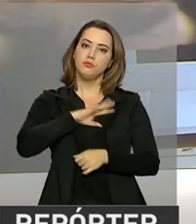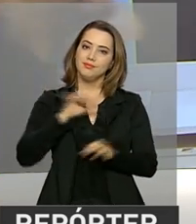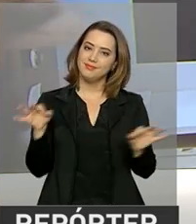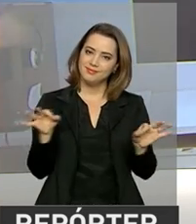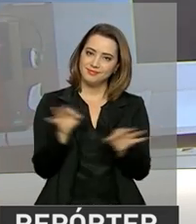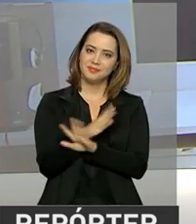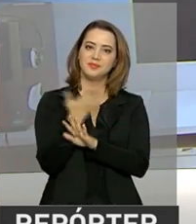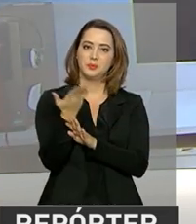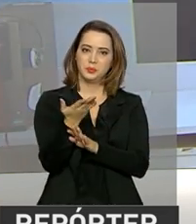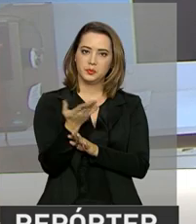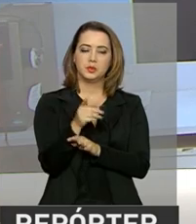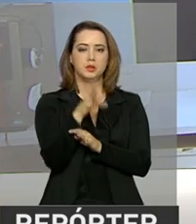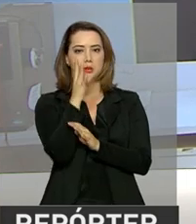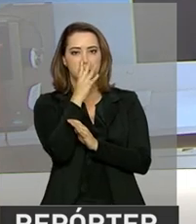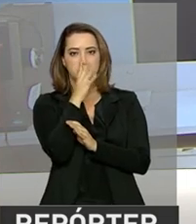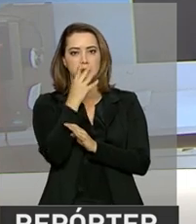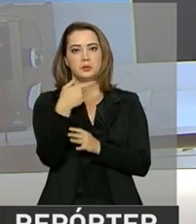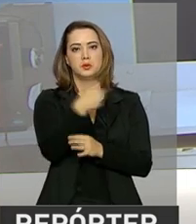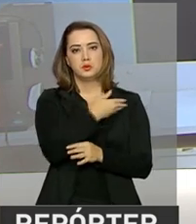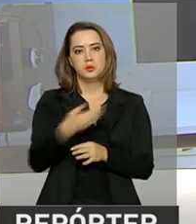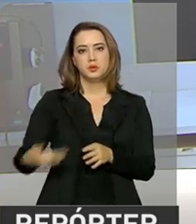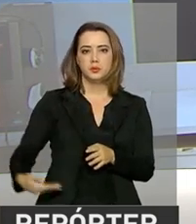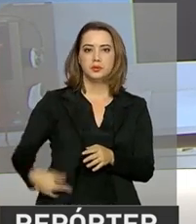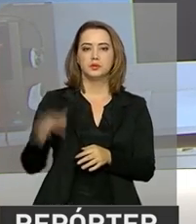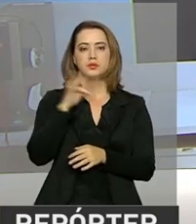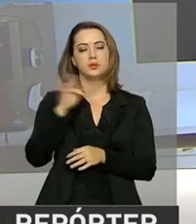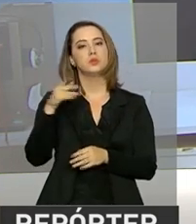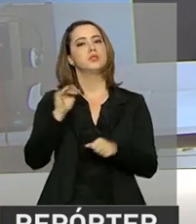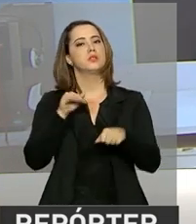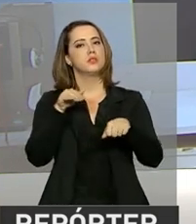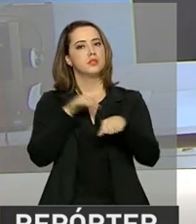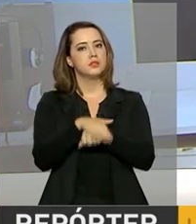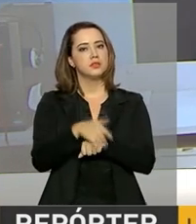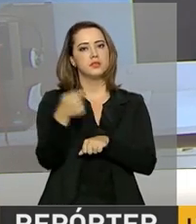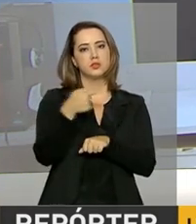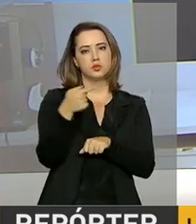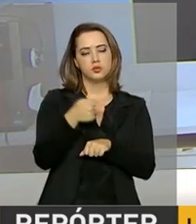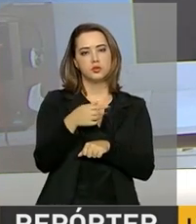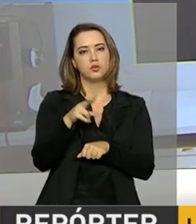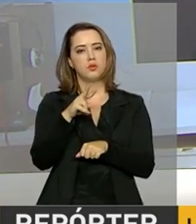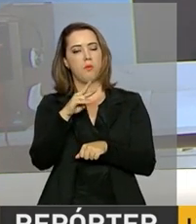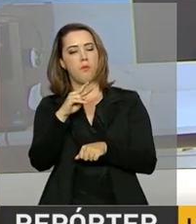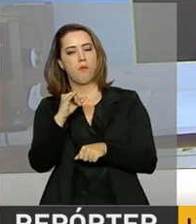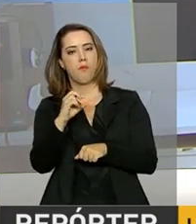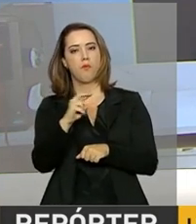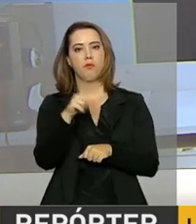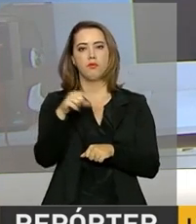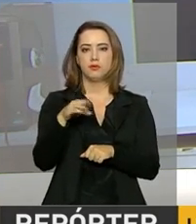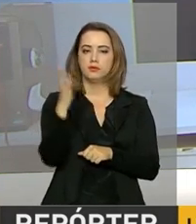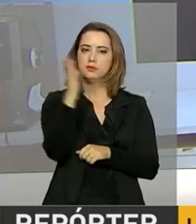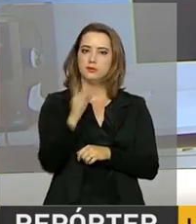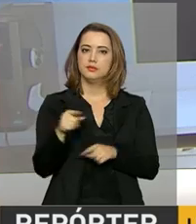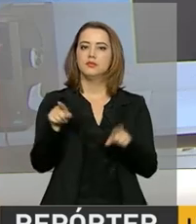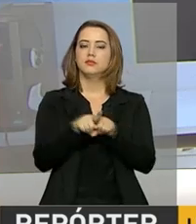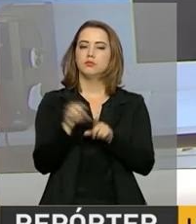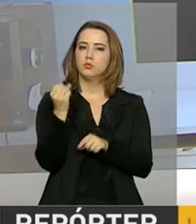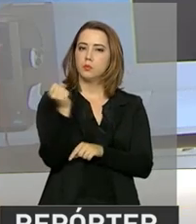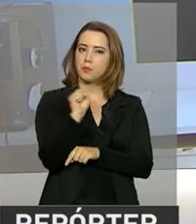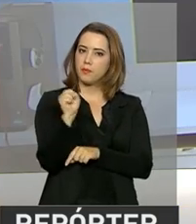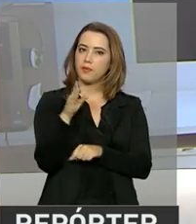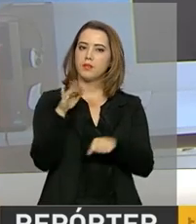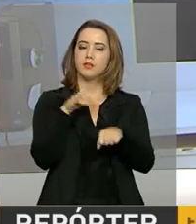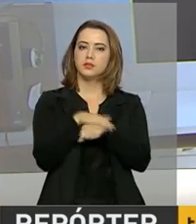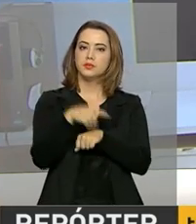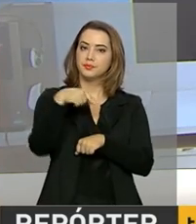aqui acompanha as notícias do governo federal às 7 da noite nas rádios de todo o país na voz do Brasil e também às 8 da noite no